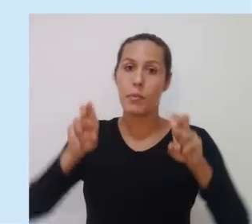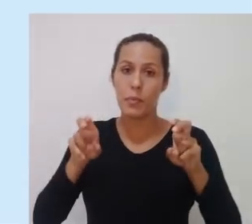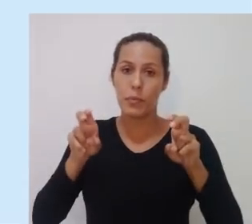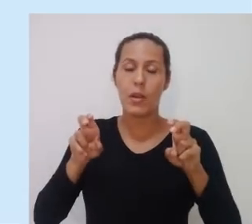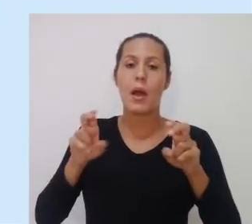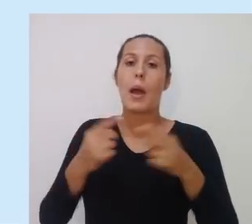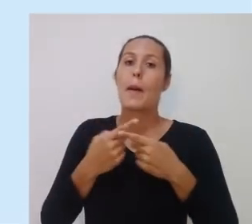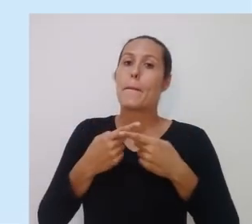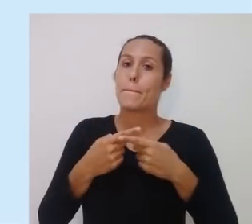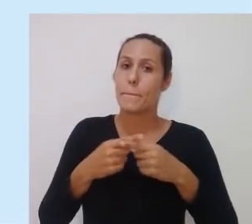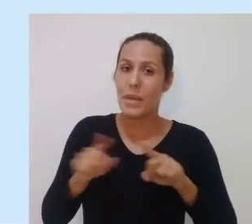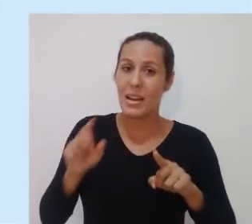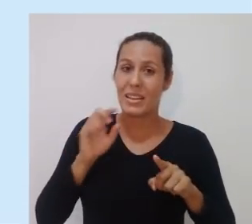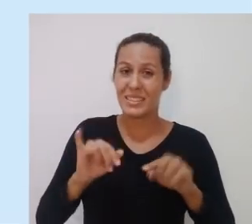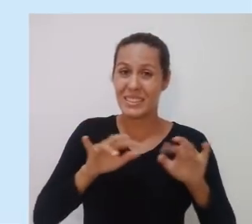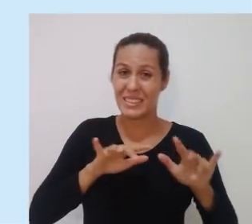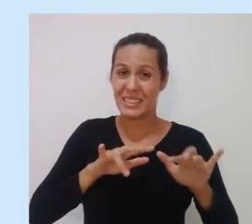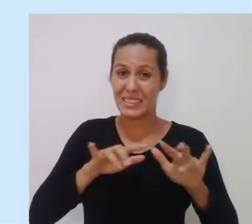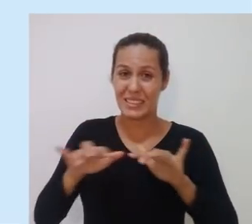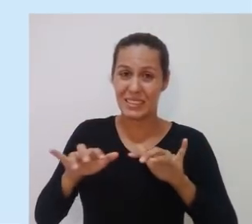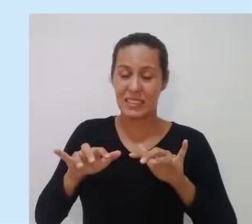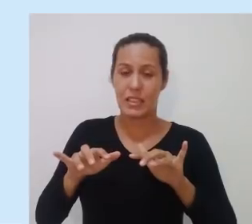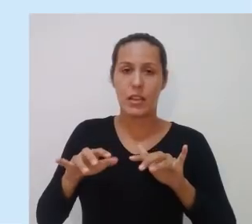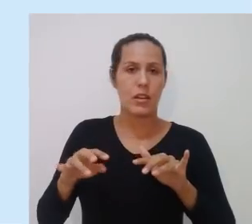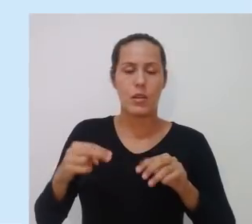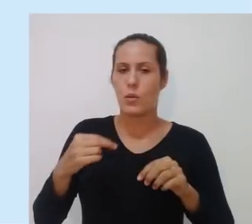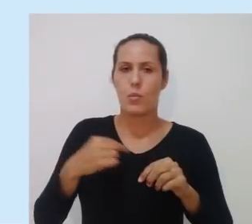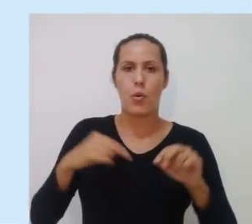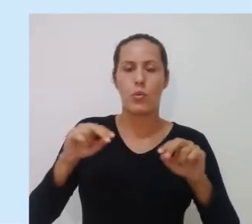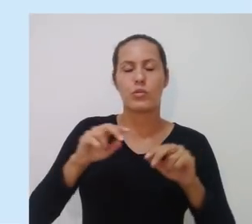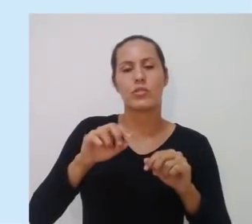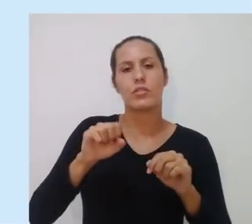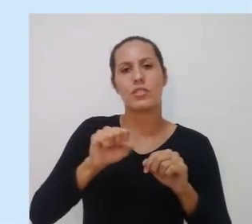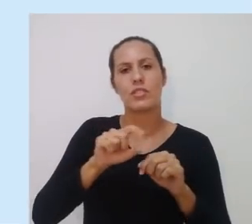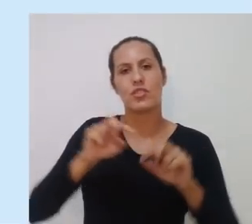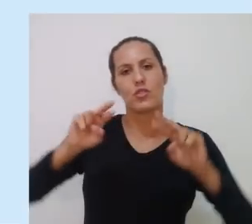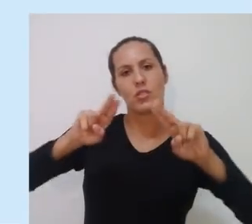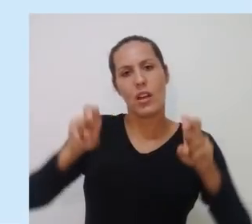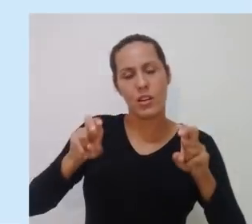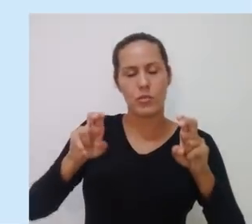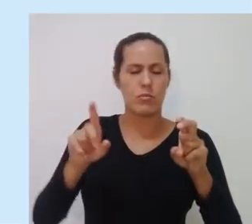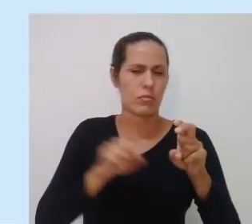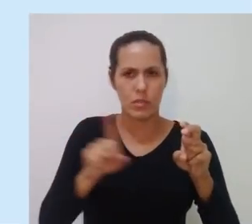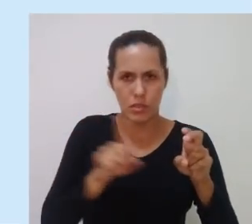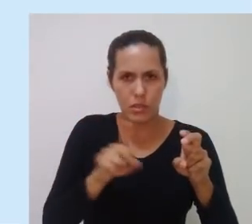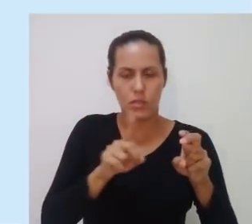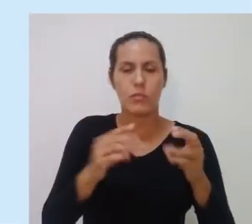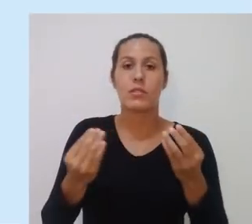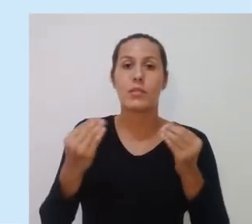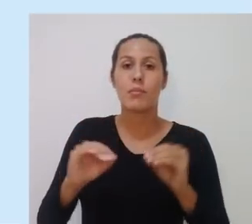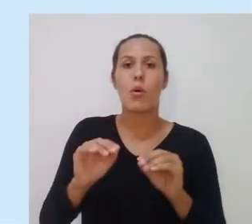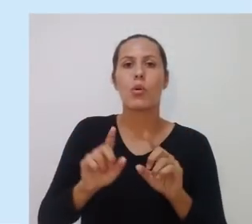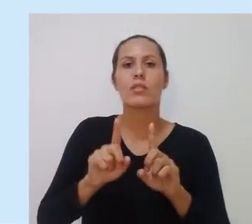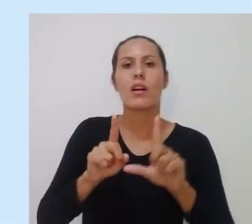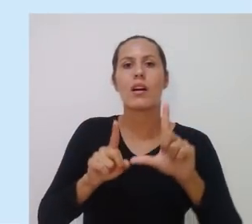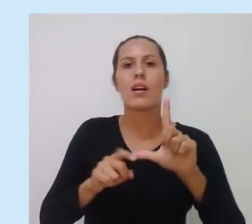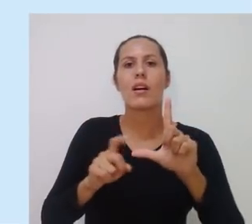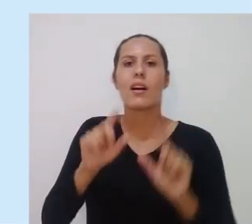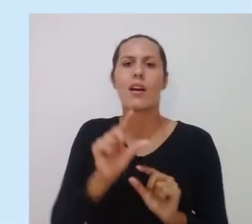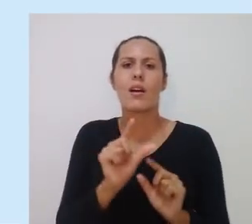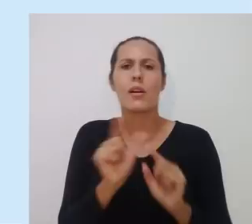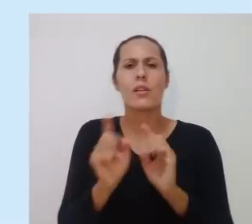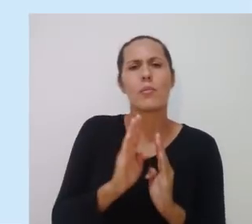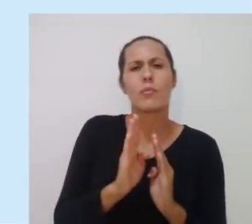seu texto, você tem que colocar entre aspas. Mas se é um texto digitado, você não coloca a palavra estrangeira entre